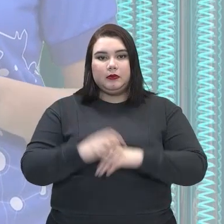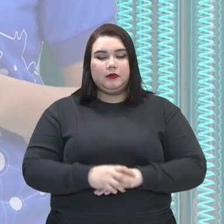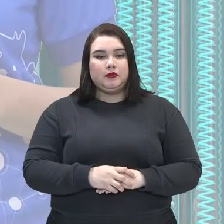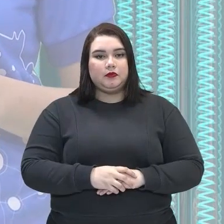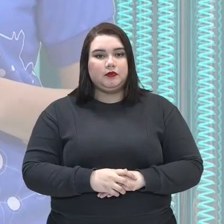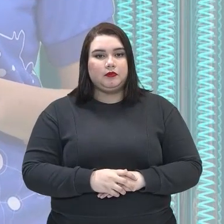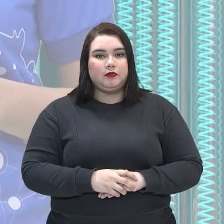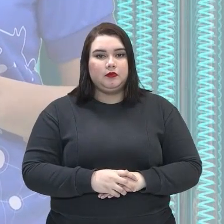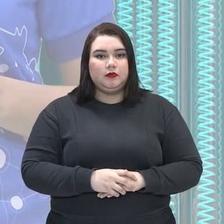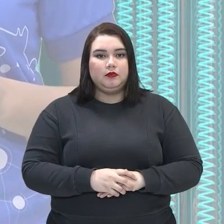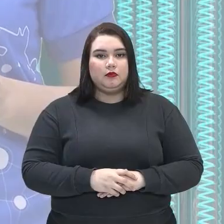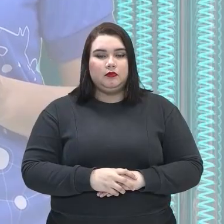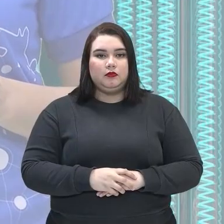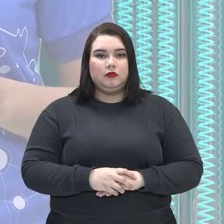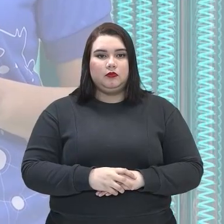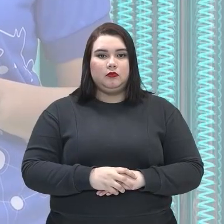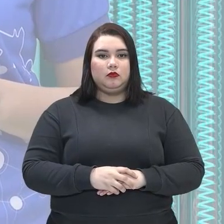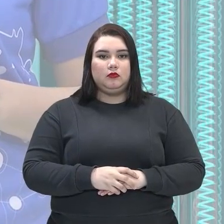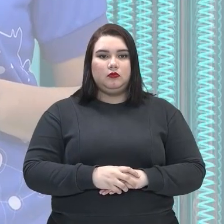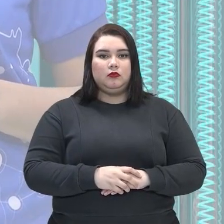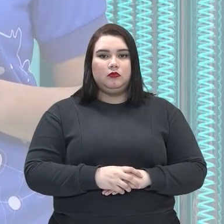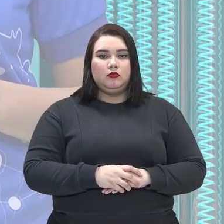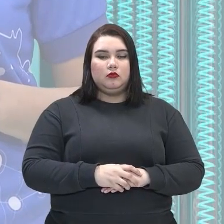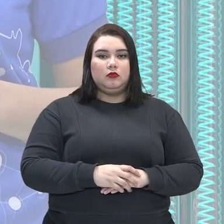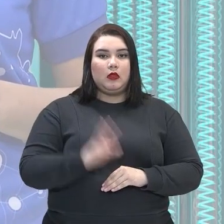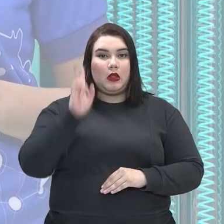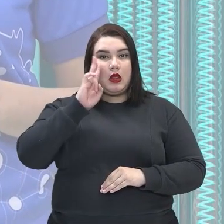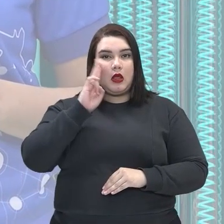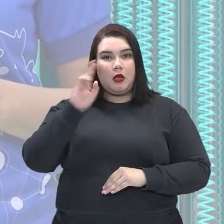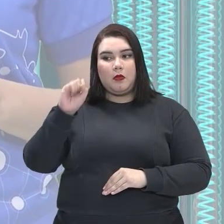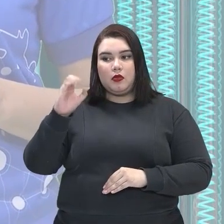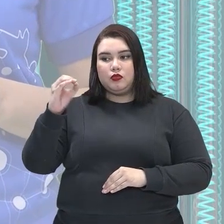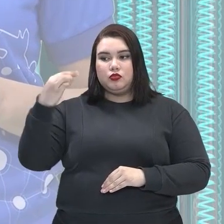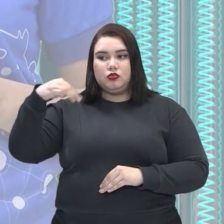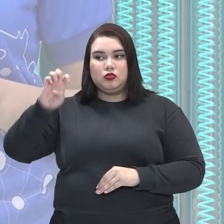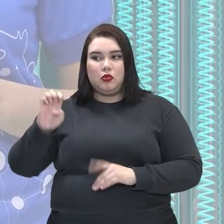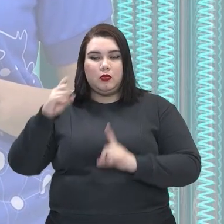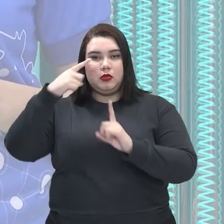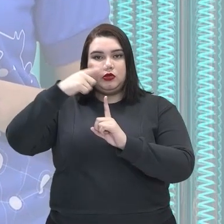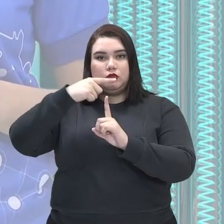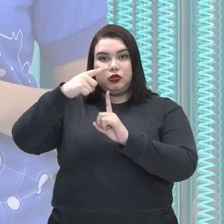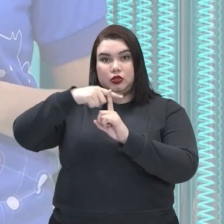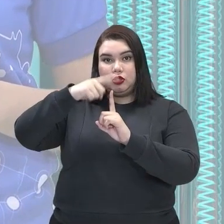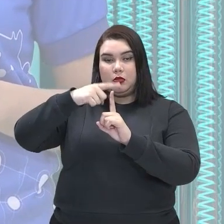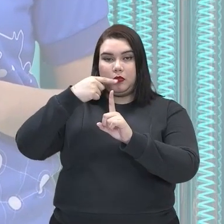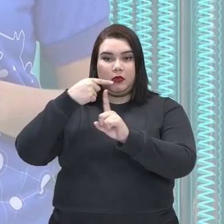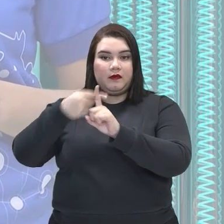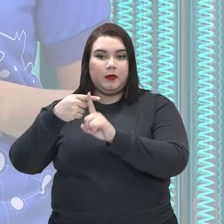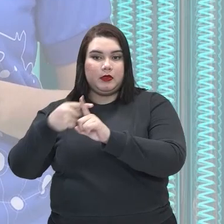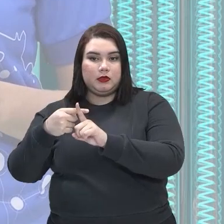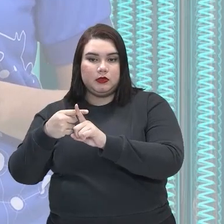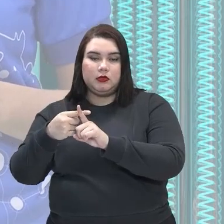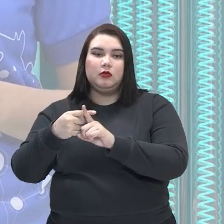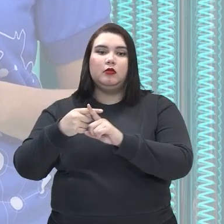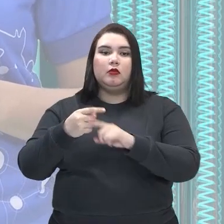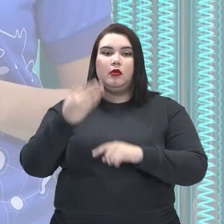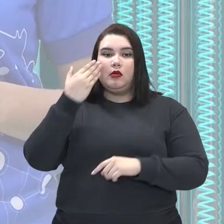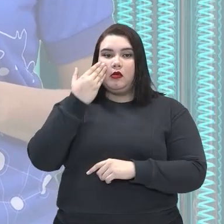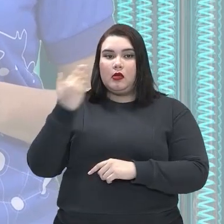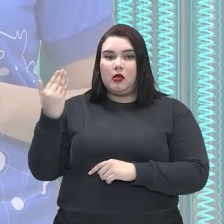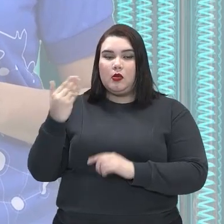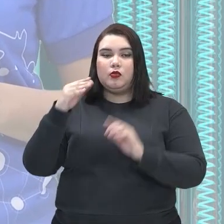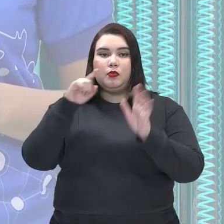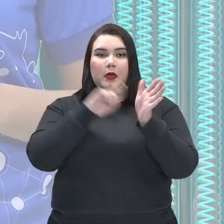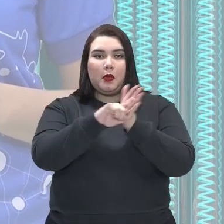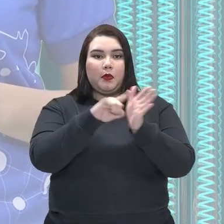Então anote aí, né? Lá no some é a forma afirmativa, não foi? Aqui é nas perguntas negativas, ok? Ou